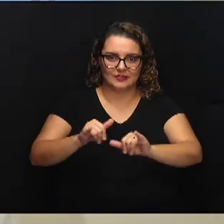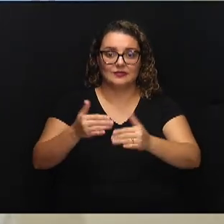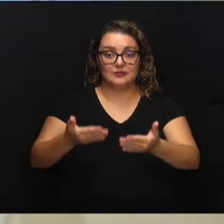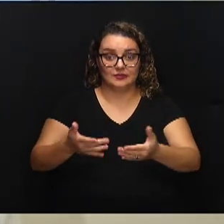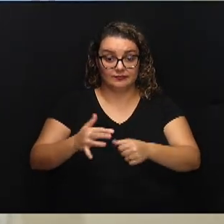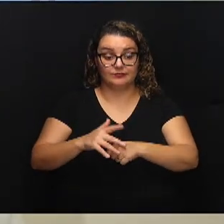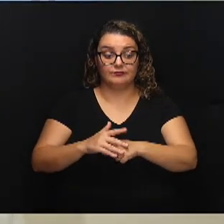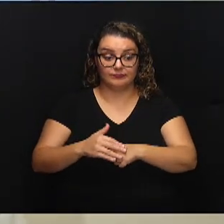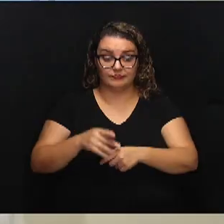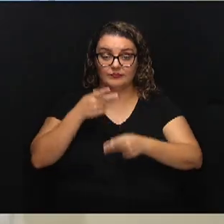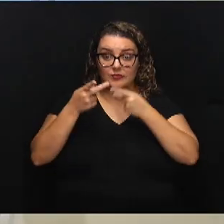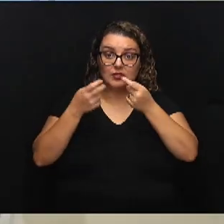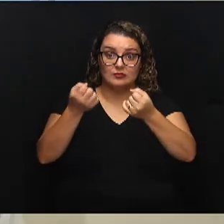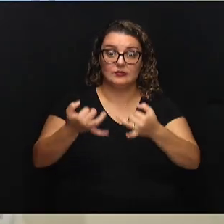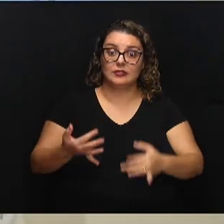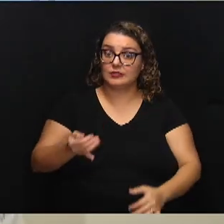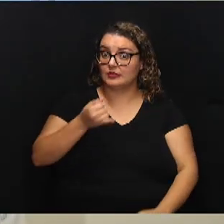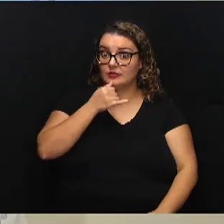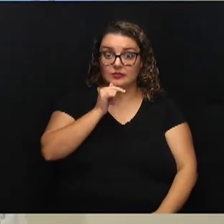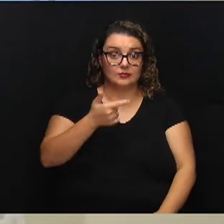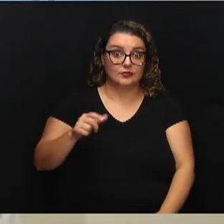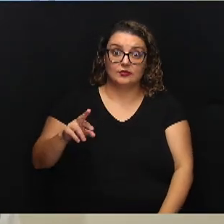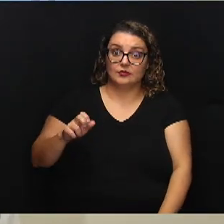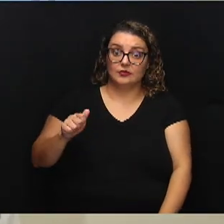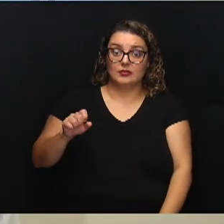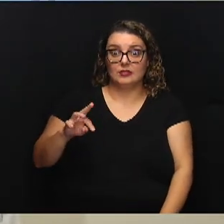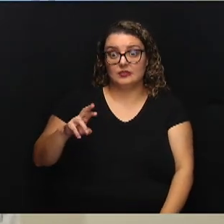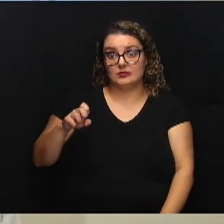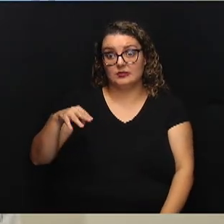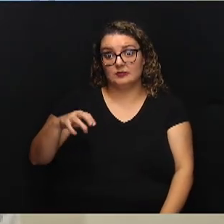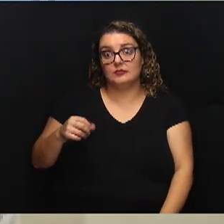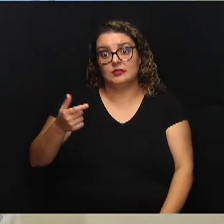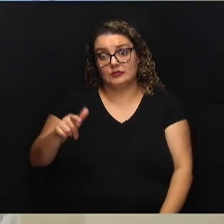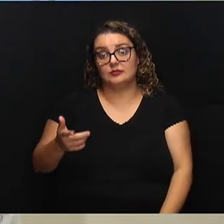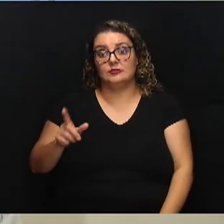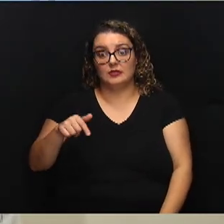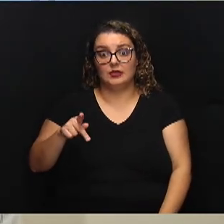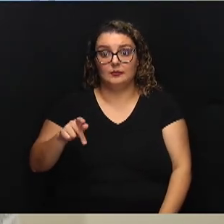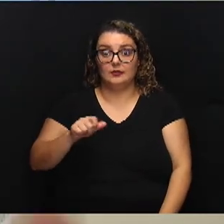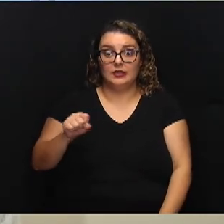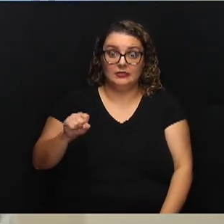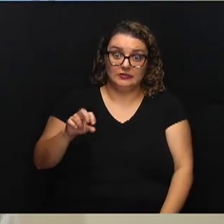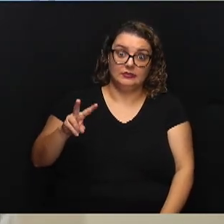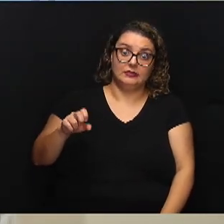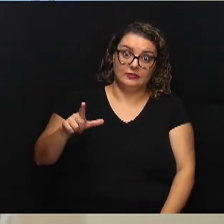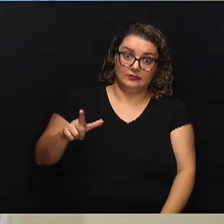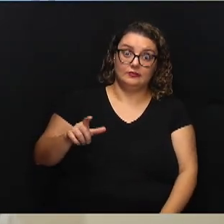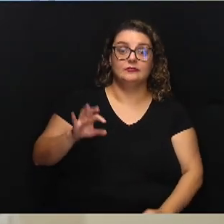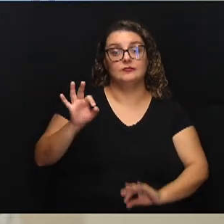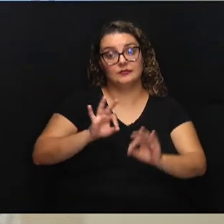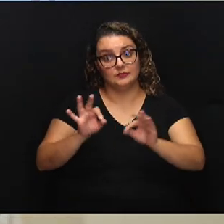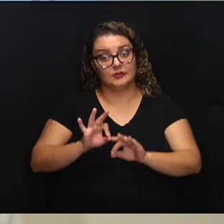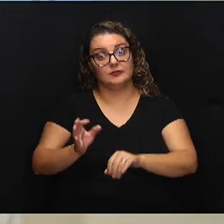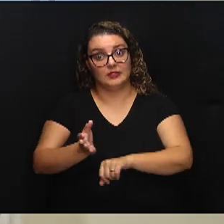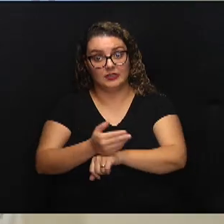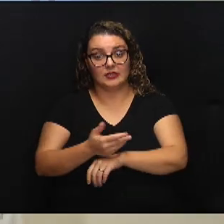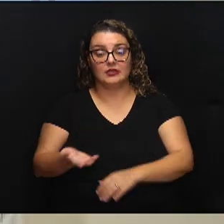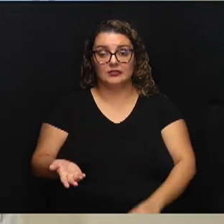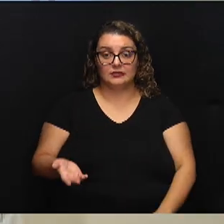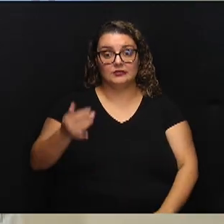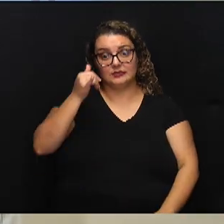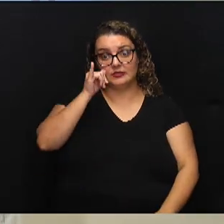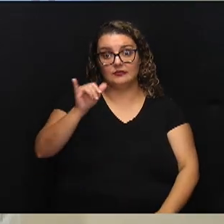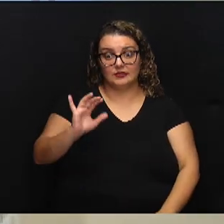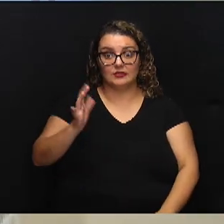doença que, infelizmente, não tem um rastreamento, mas, de novo, é passível da gente se precaver e